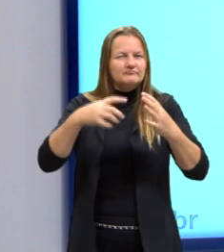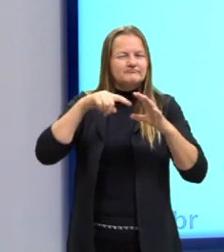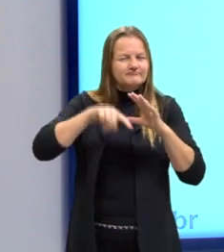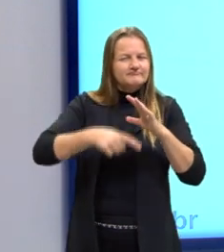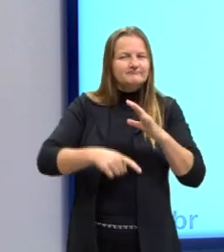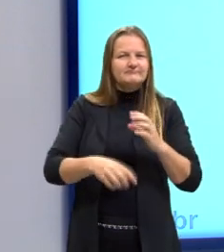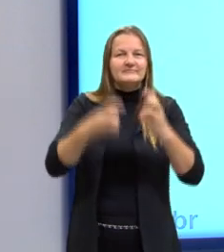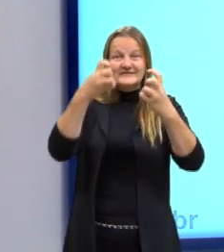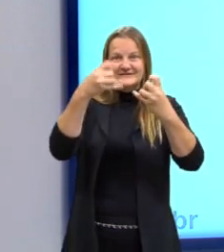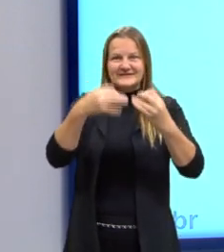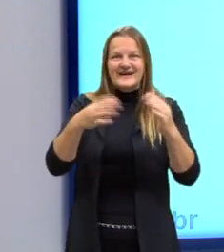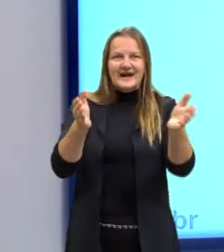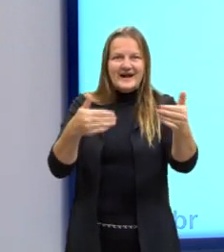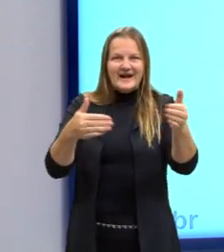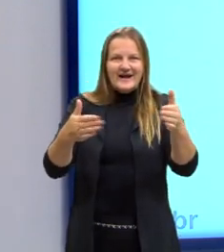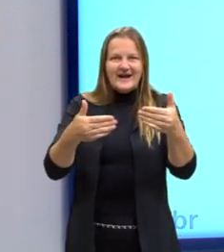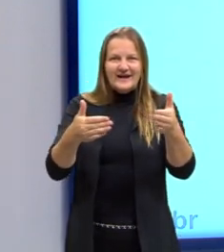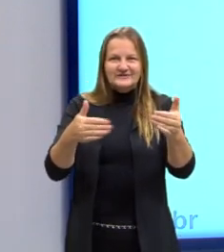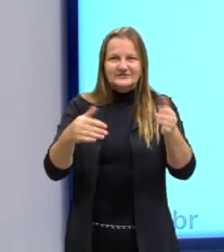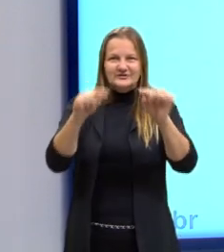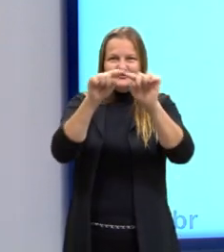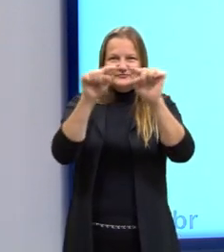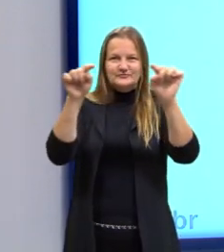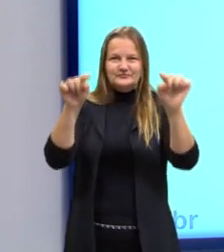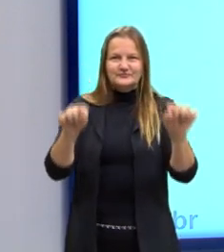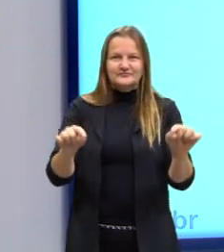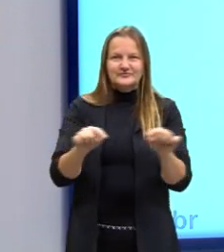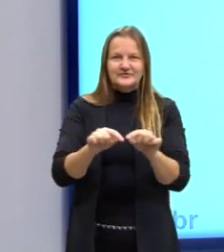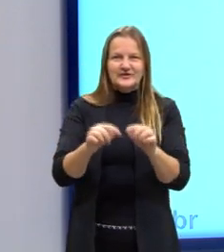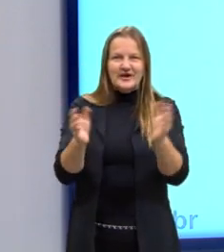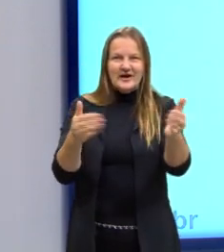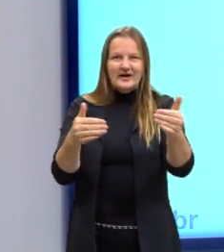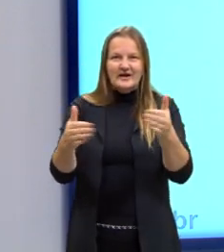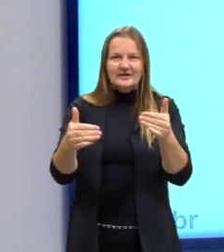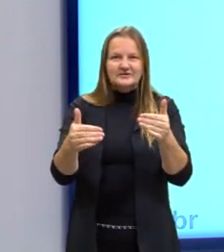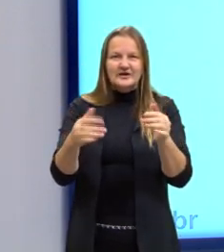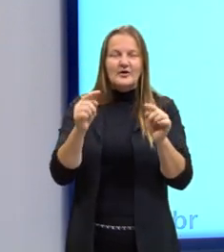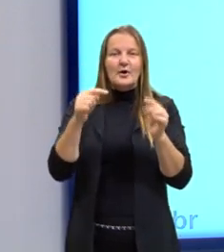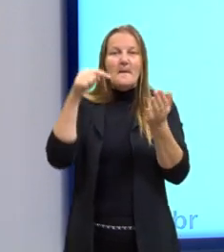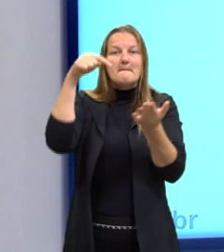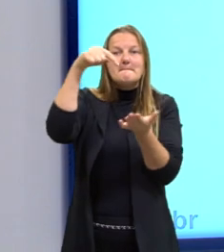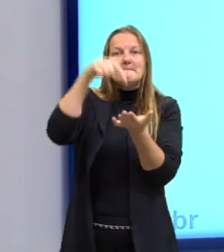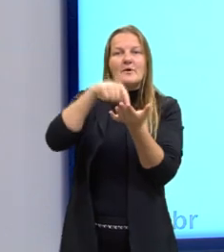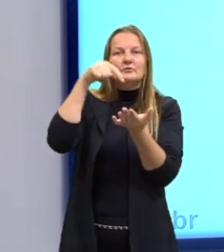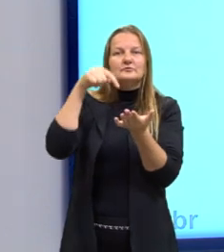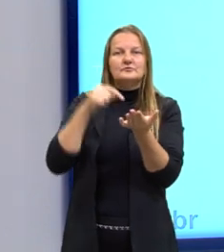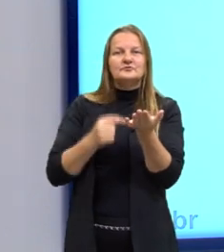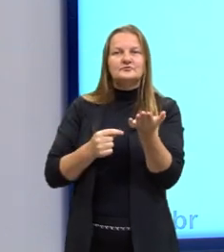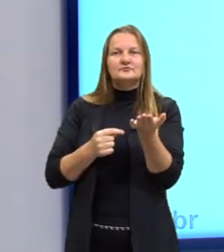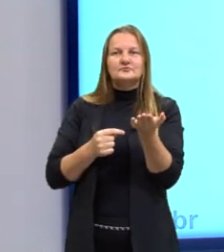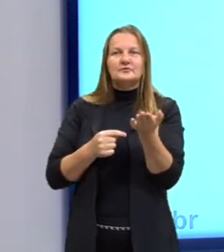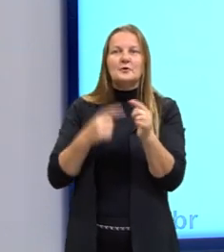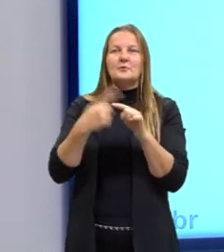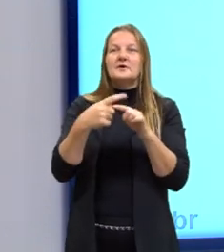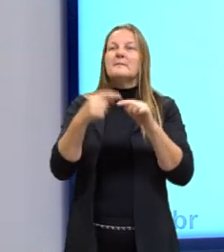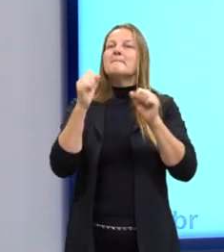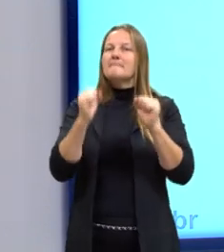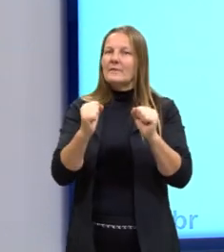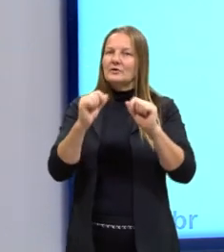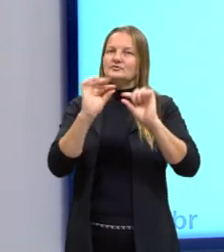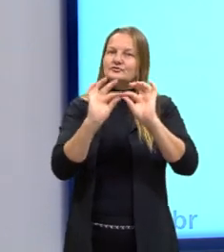a gente vai dizer que a nossa caixa nossa caixa lá do início ela virou o que um ponto a gente pode simplificar